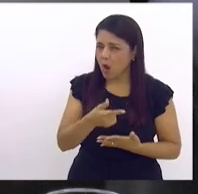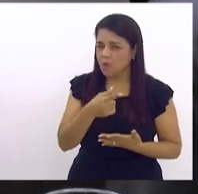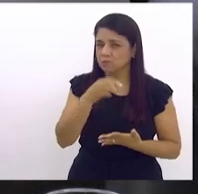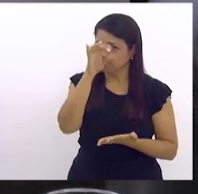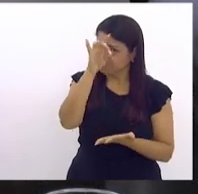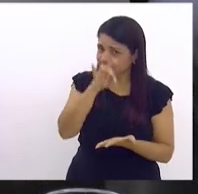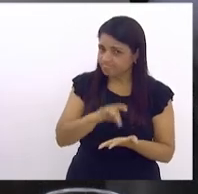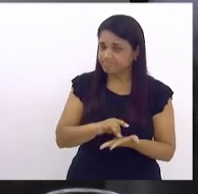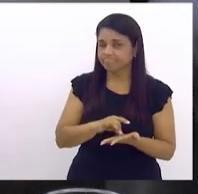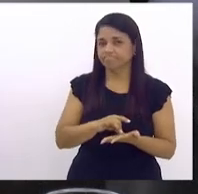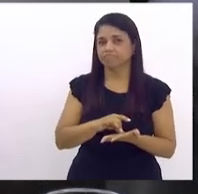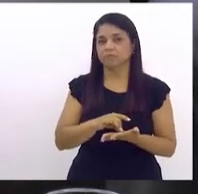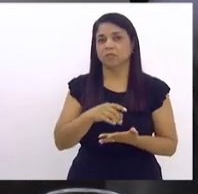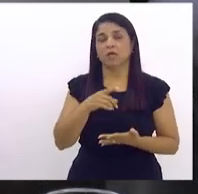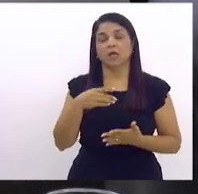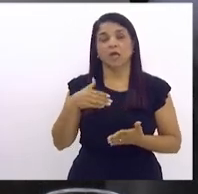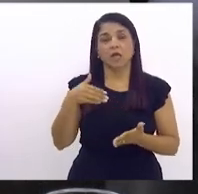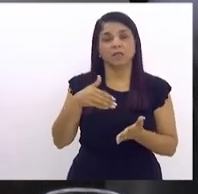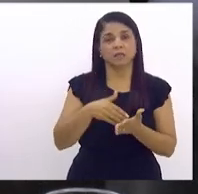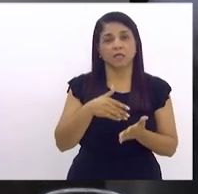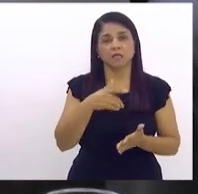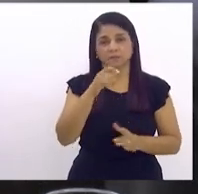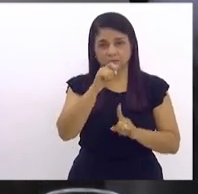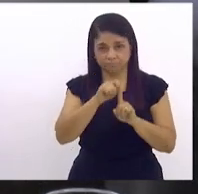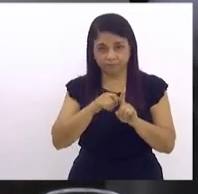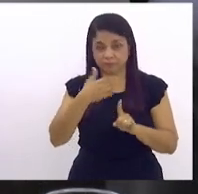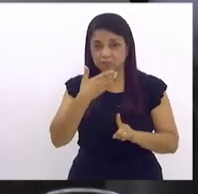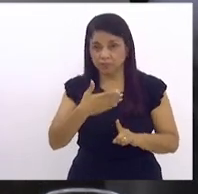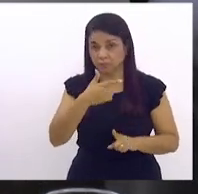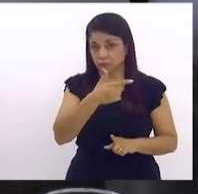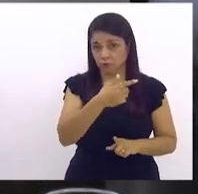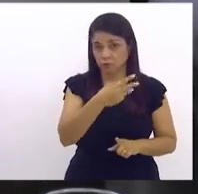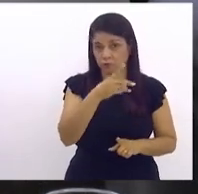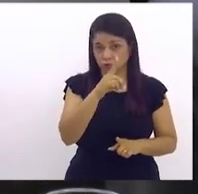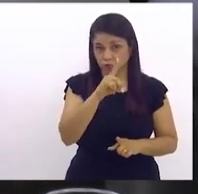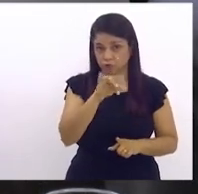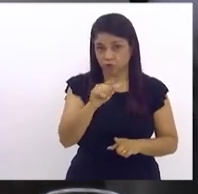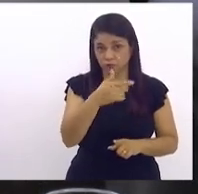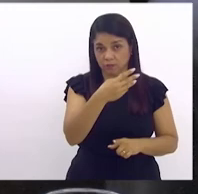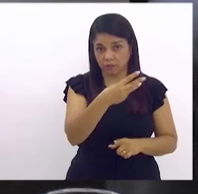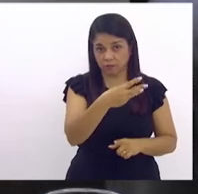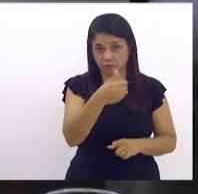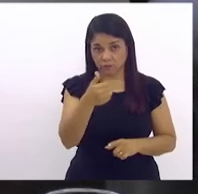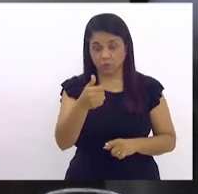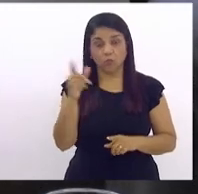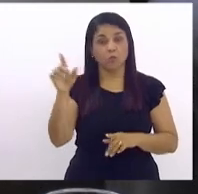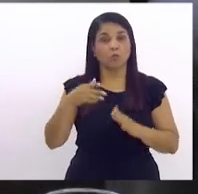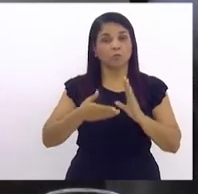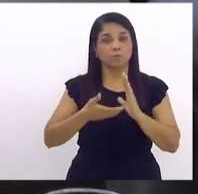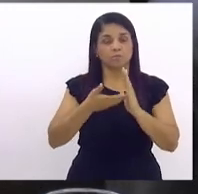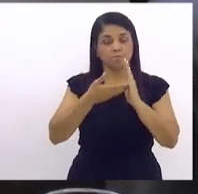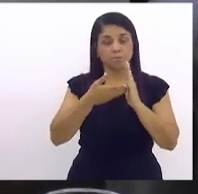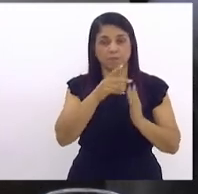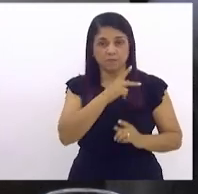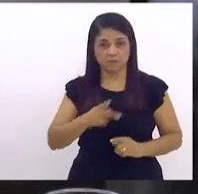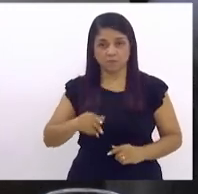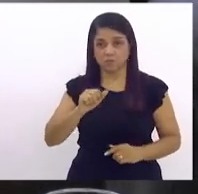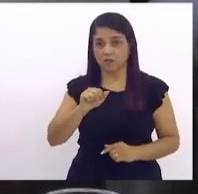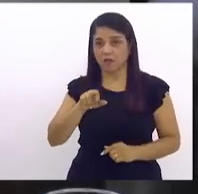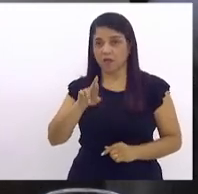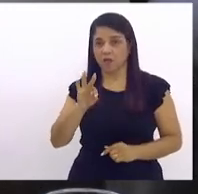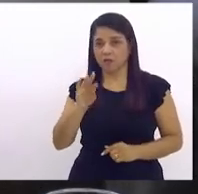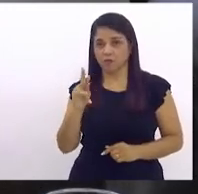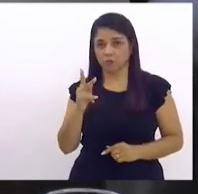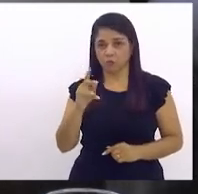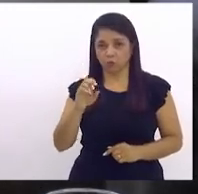convicção que até 31 de dezembro o presidente da Câmara, Arthur Lira, vai